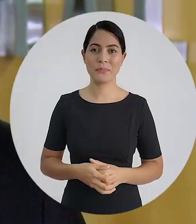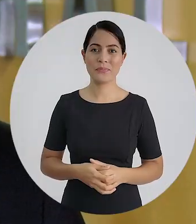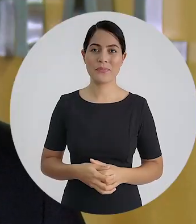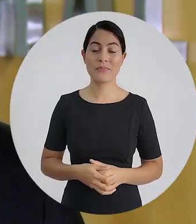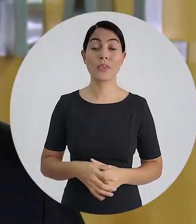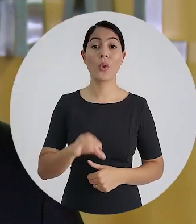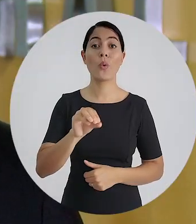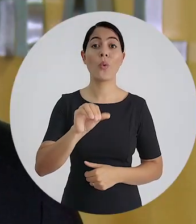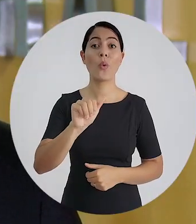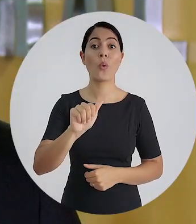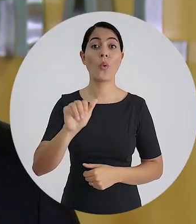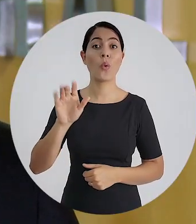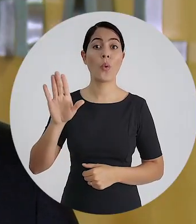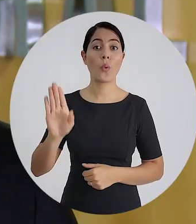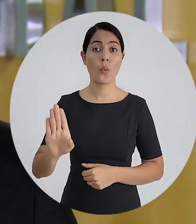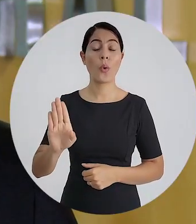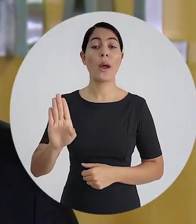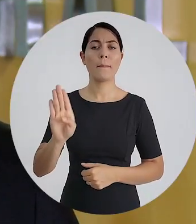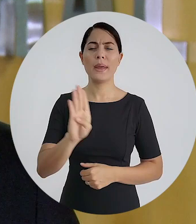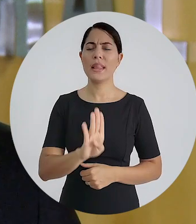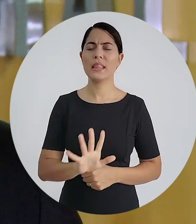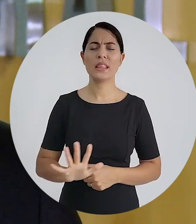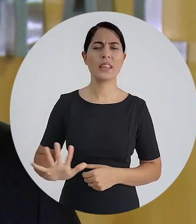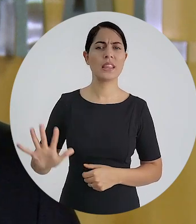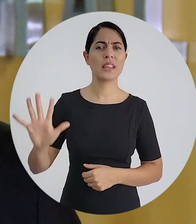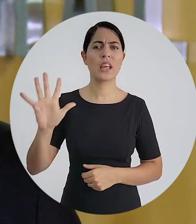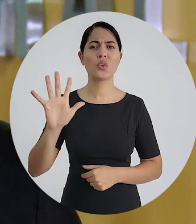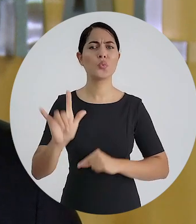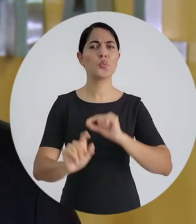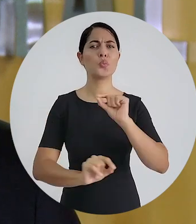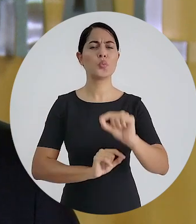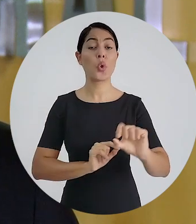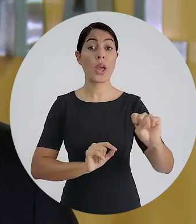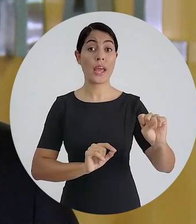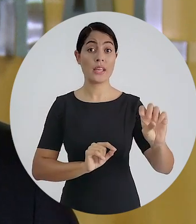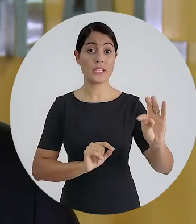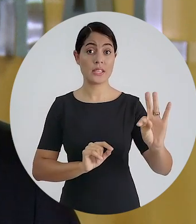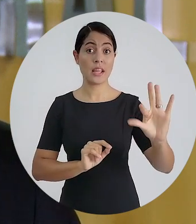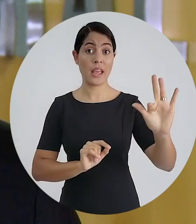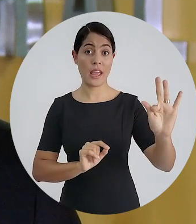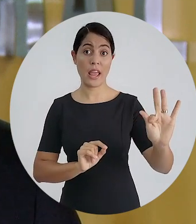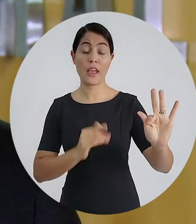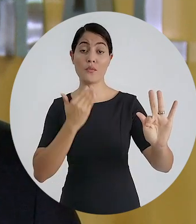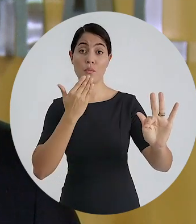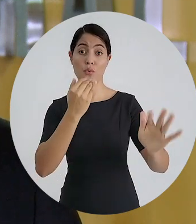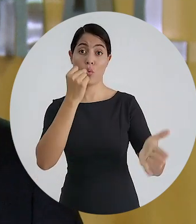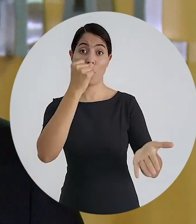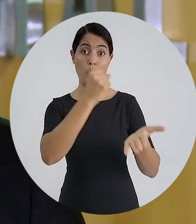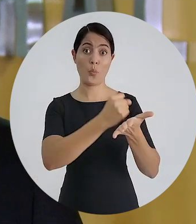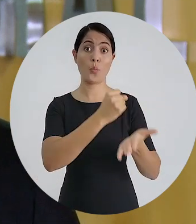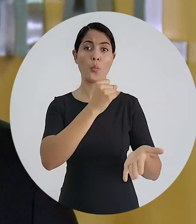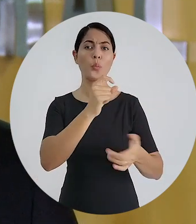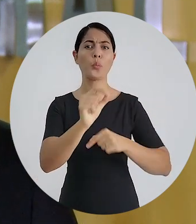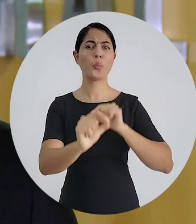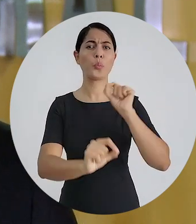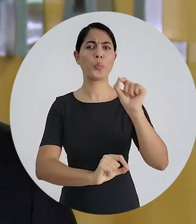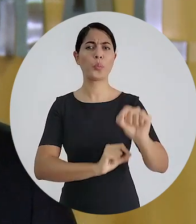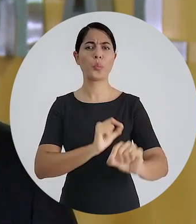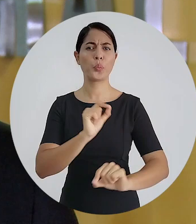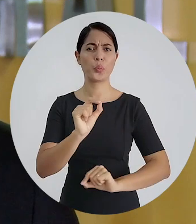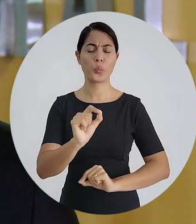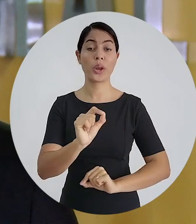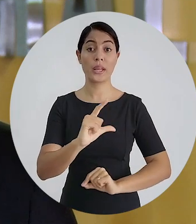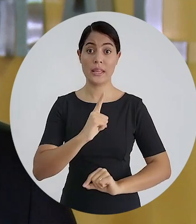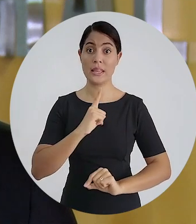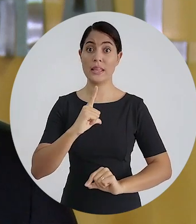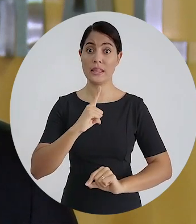A OAB Nacional protocolou na última semana um requerimento no STF em que solicita acesso a todas as mensagens